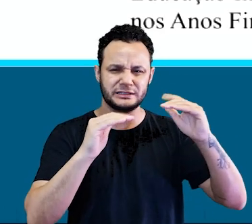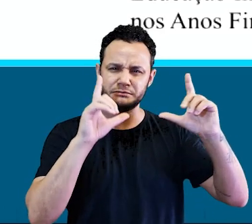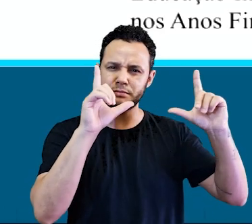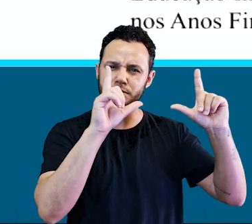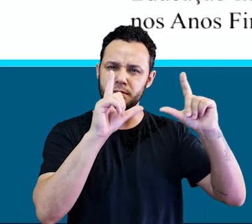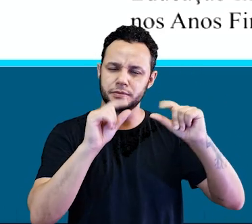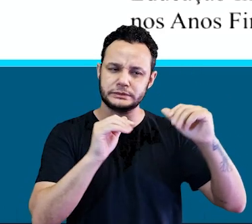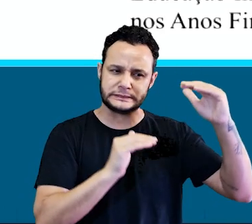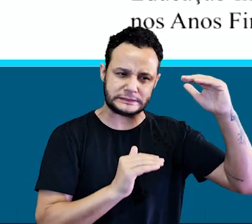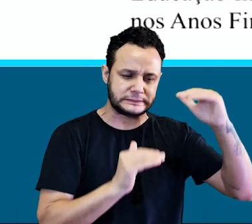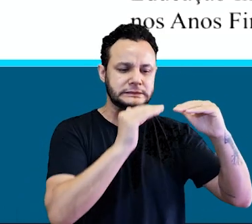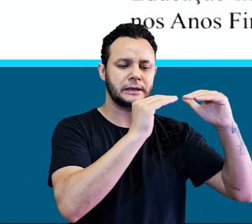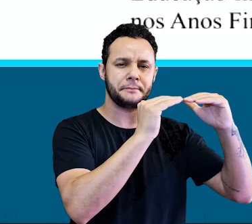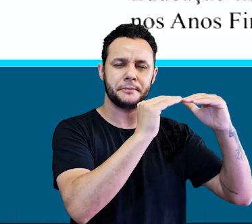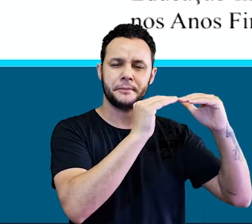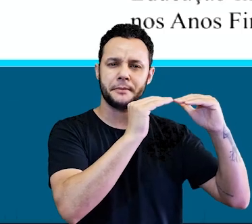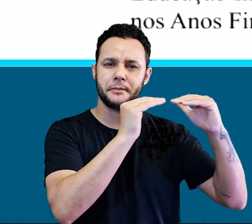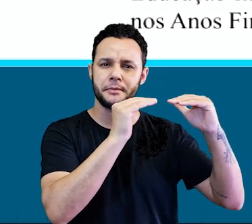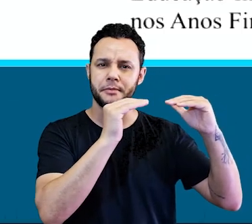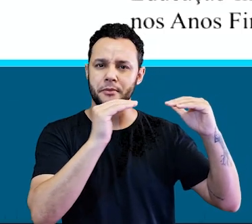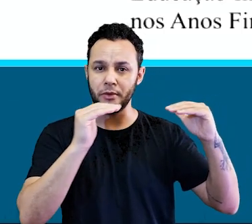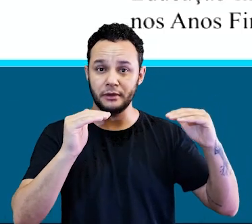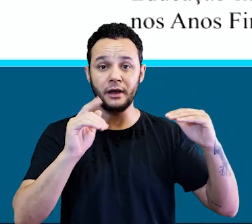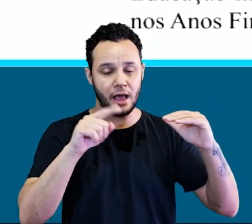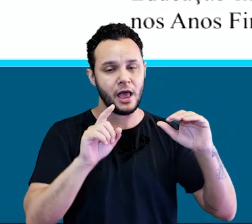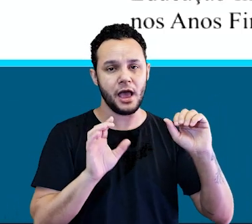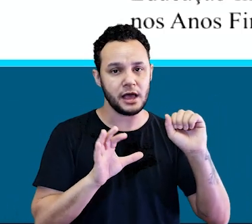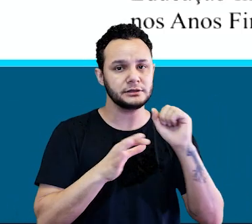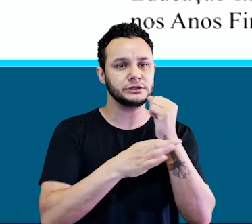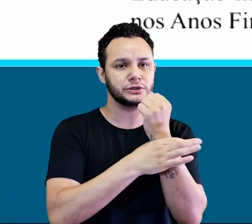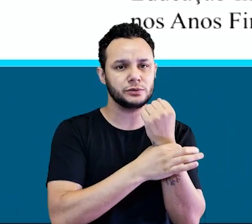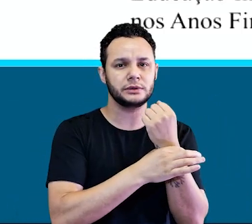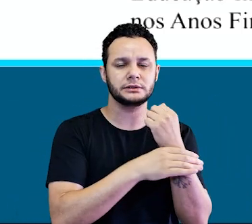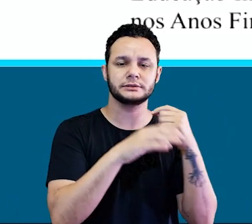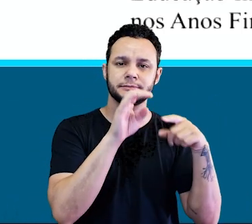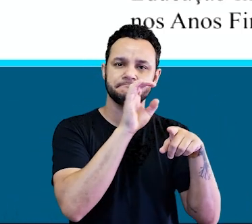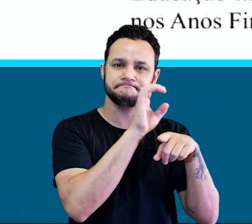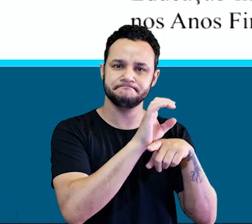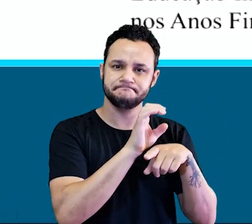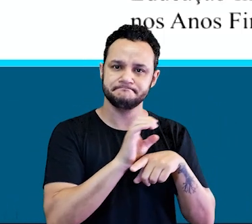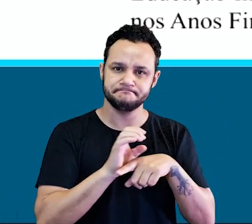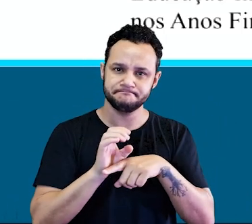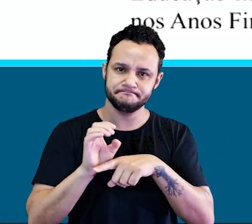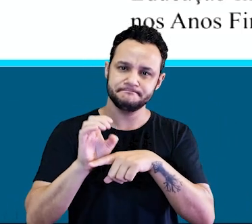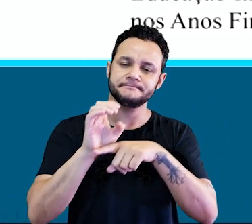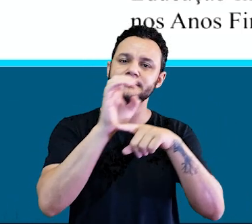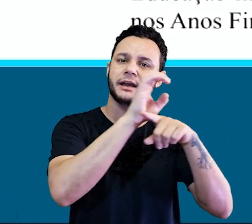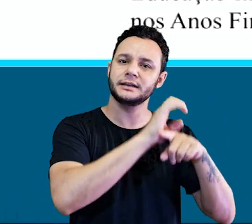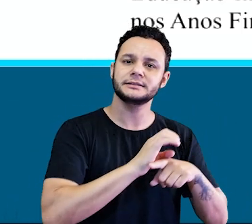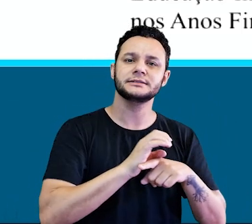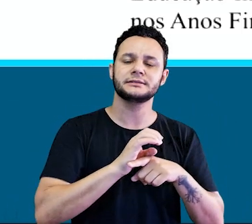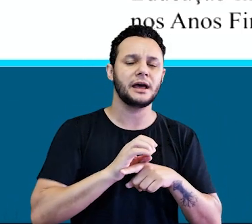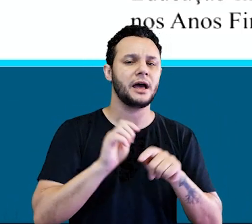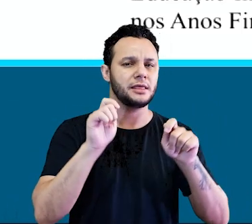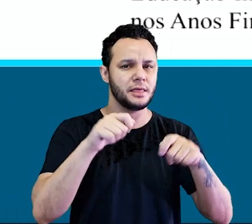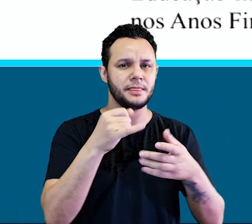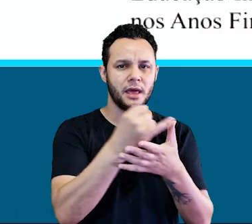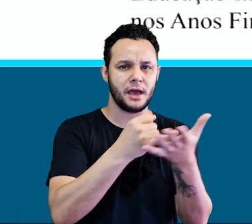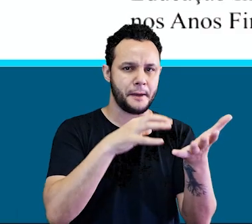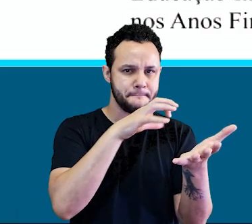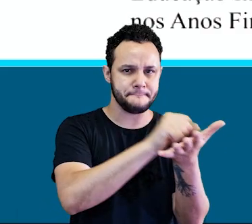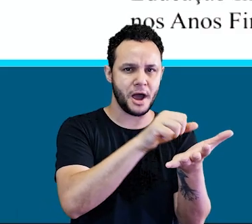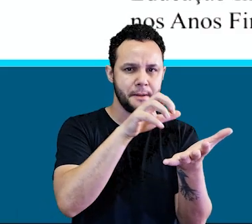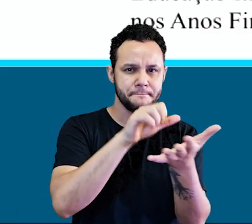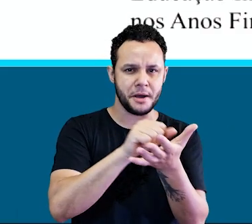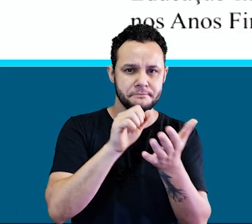desigualdades, dar uma certa segurança financeira também para os estados, né, e para os municípios, né, para expandir o seu